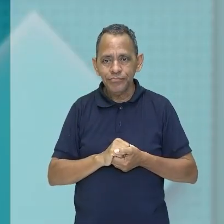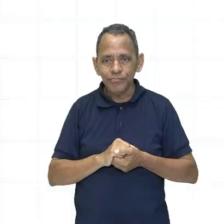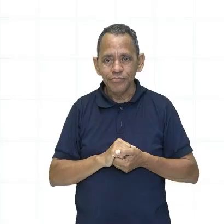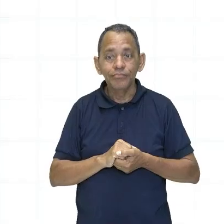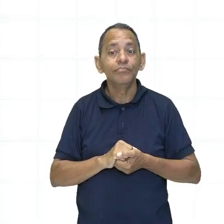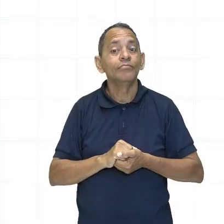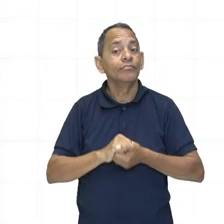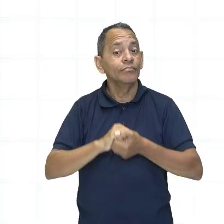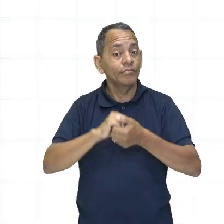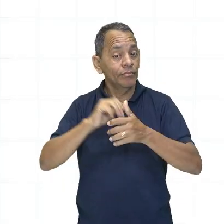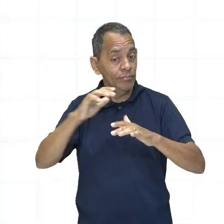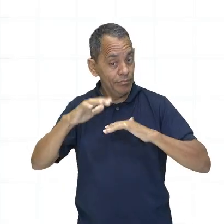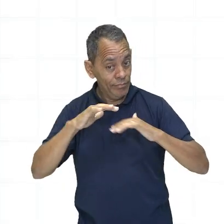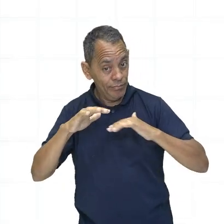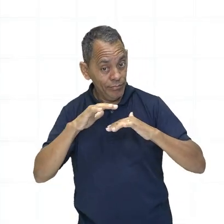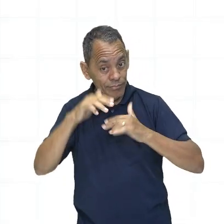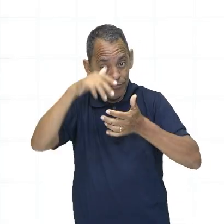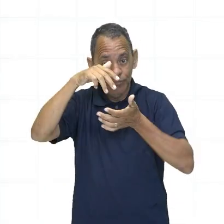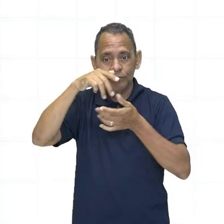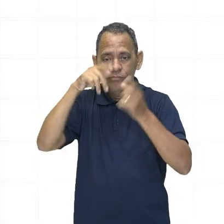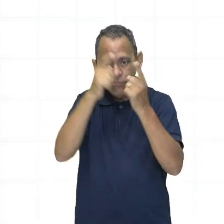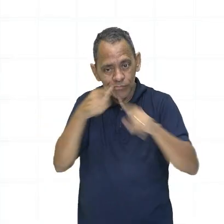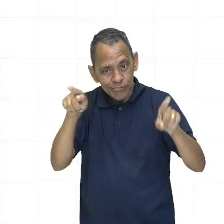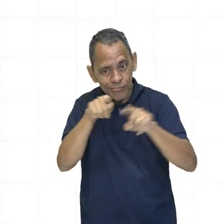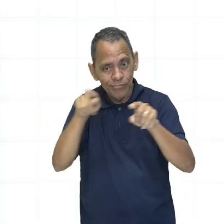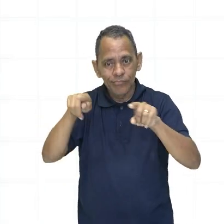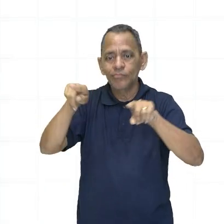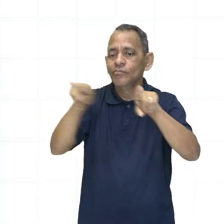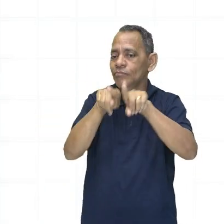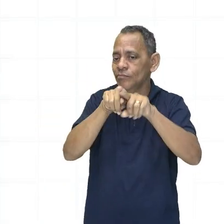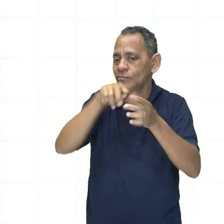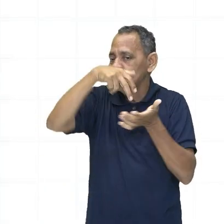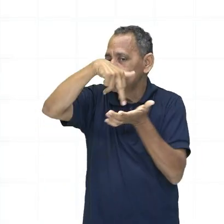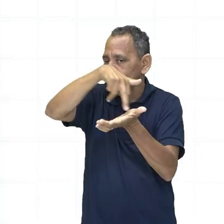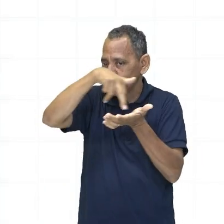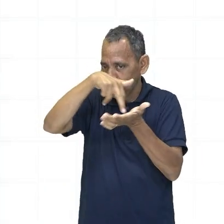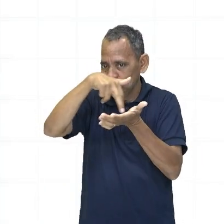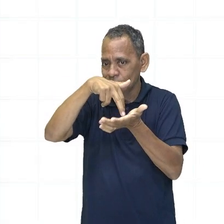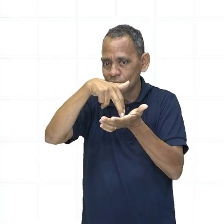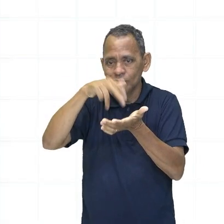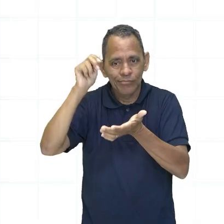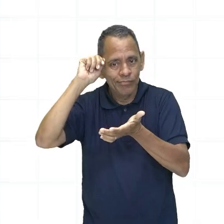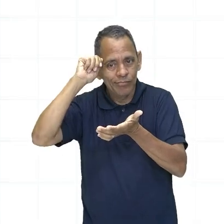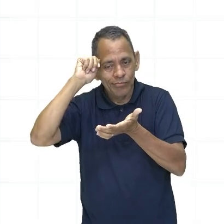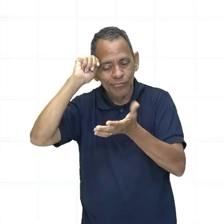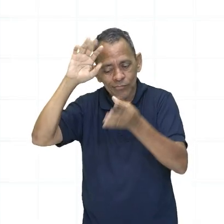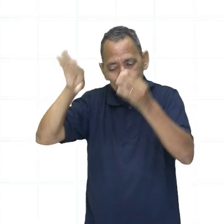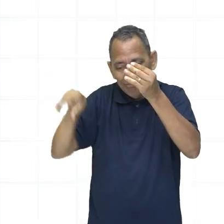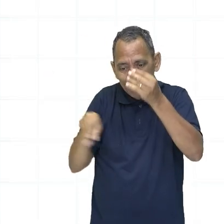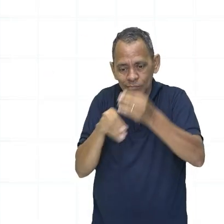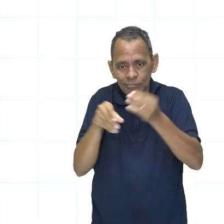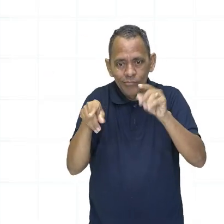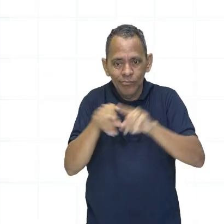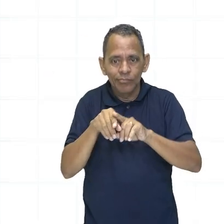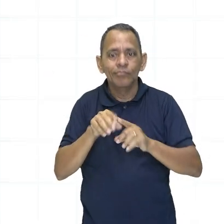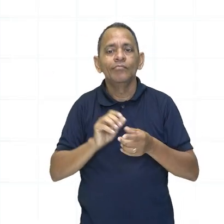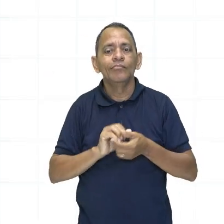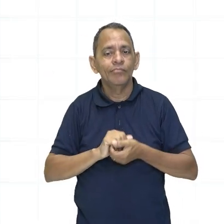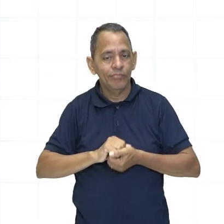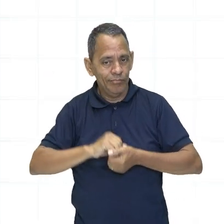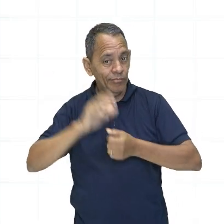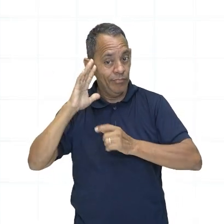ritmos musicais e as danças afro-brasileiras foram incorporadas também aos festejos